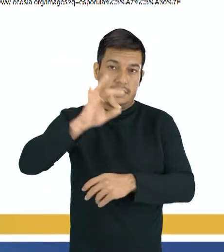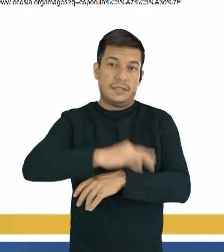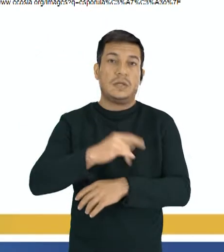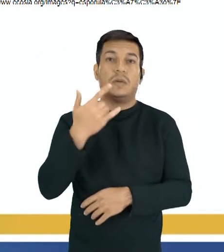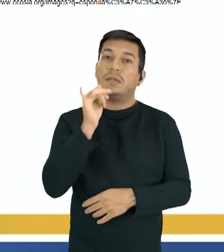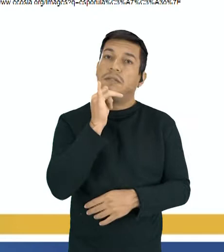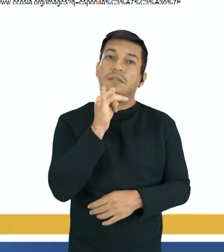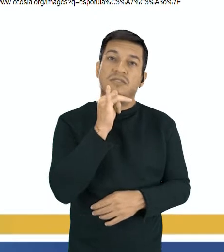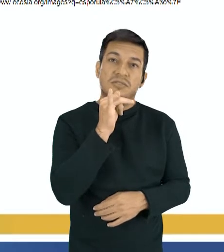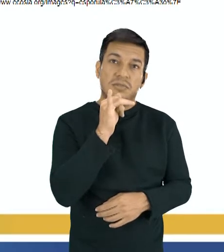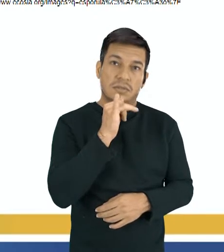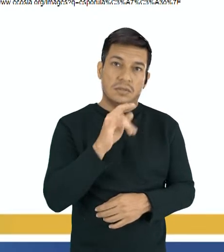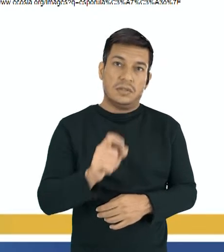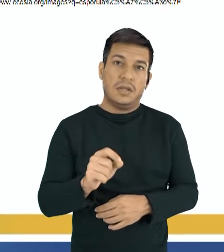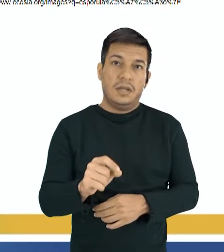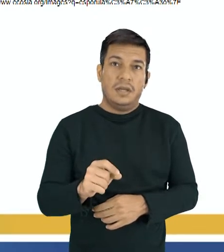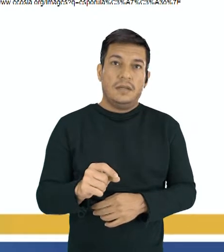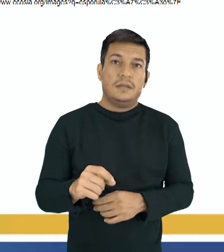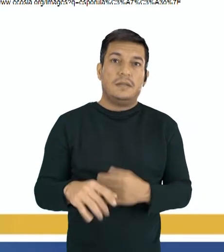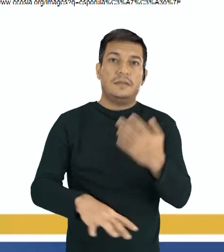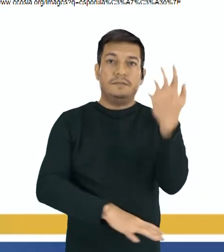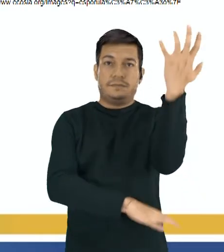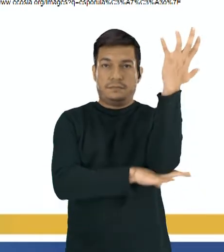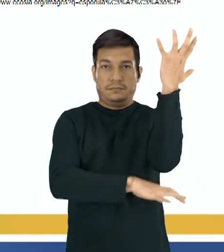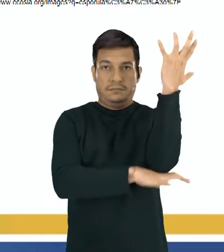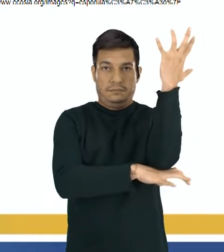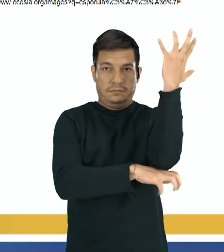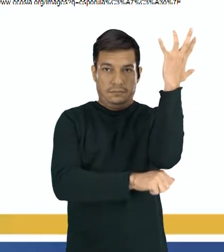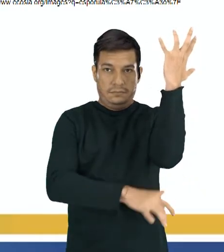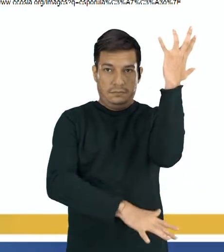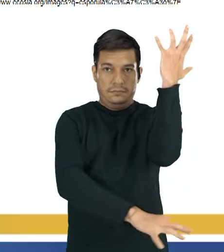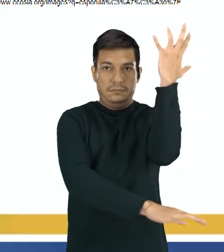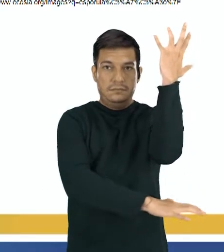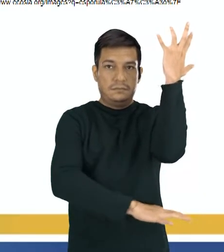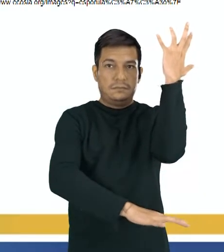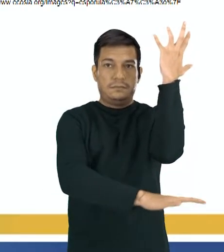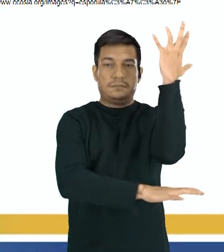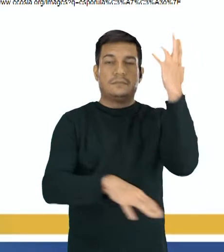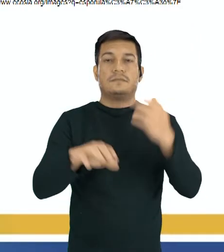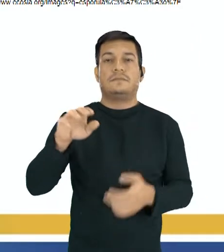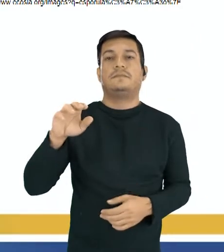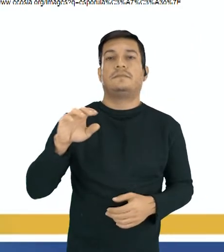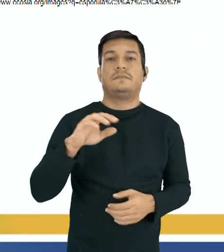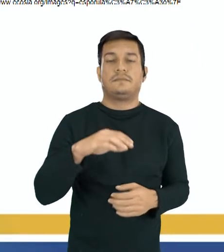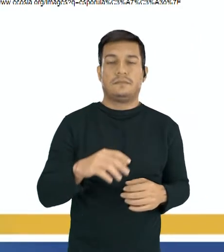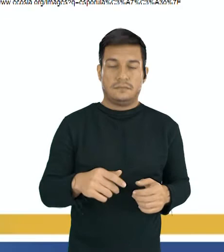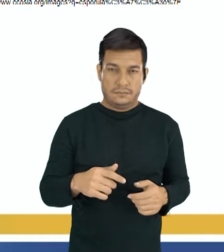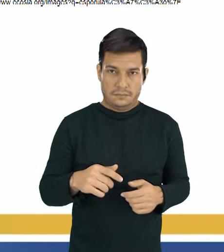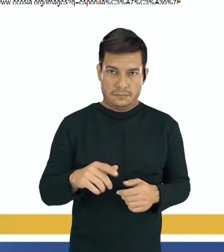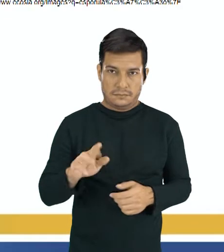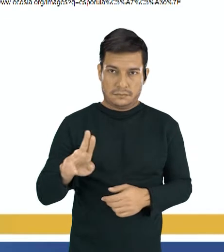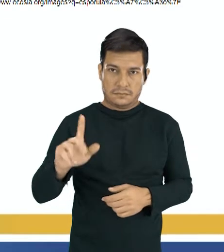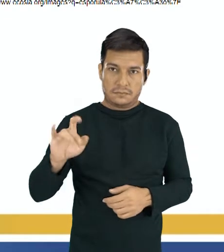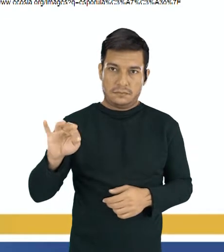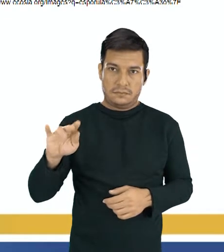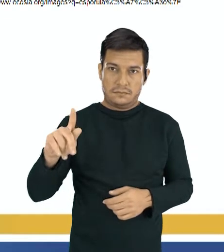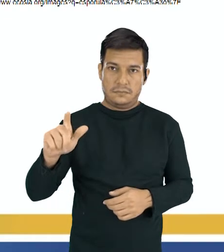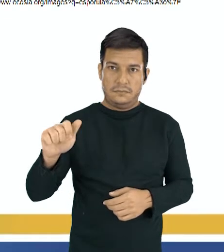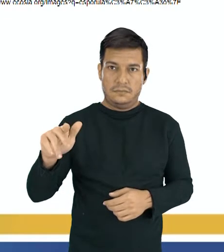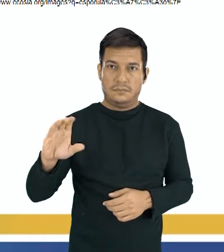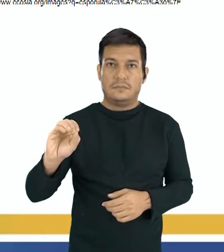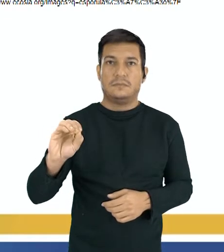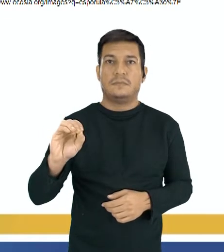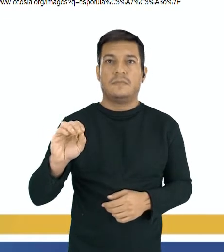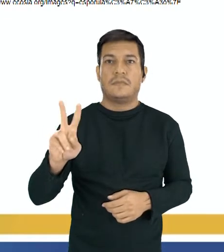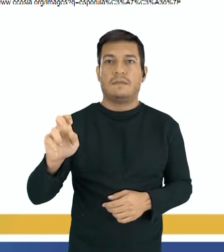outro exemplo ali é a multiplicação vegetativa. Ela acontece nas plantas. Sabe aquela história de, me dá uma mudinha, me